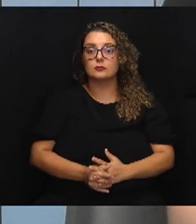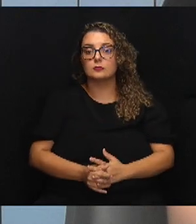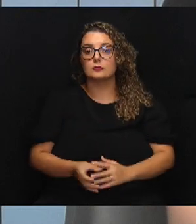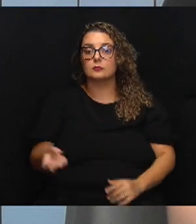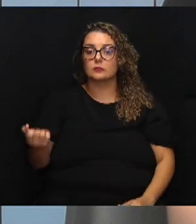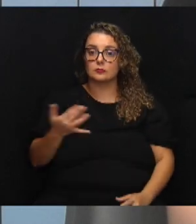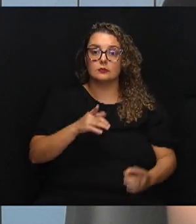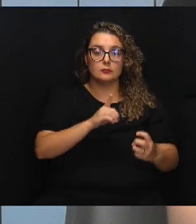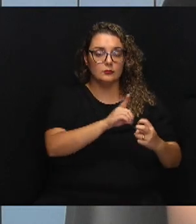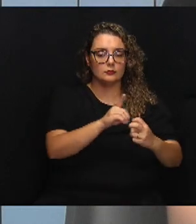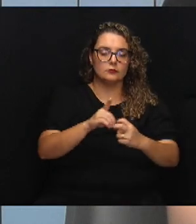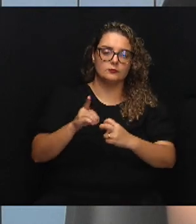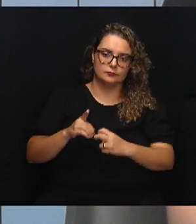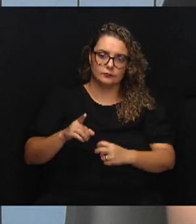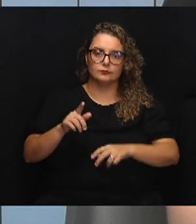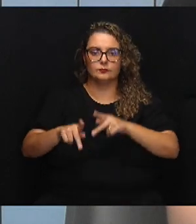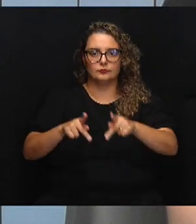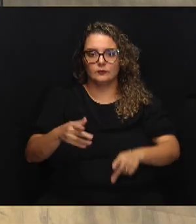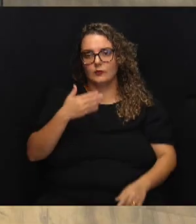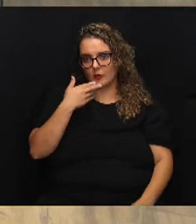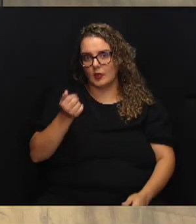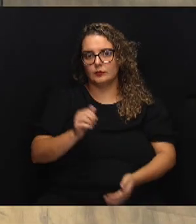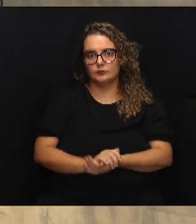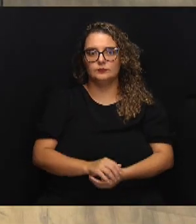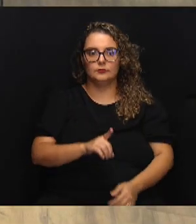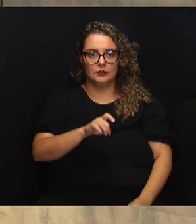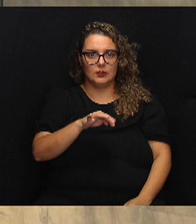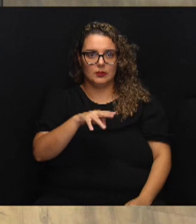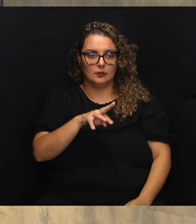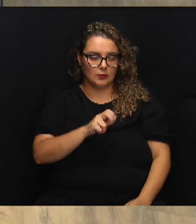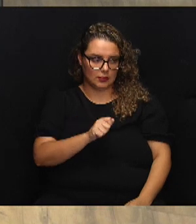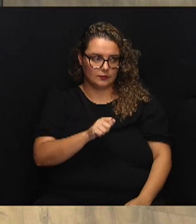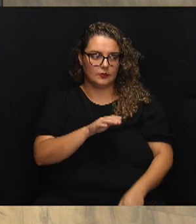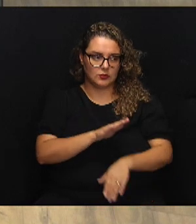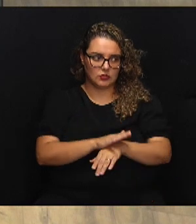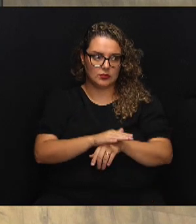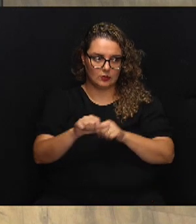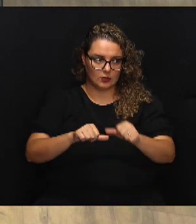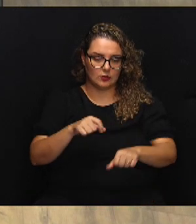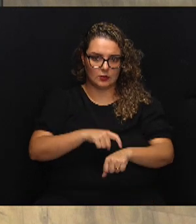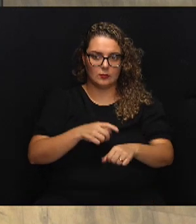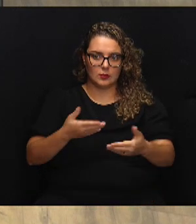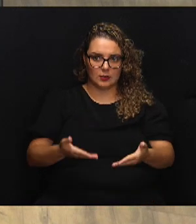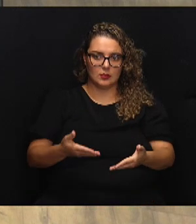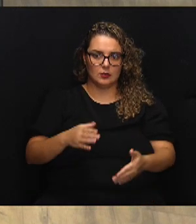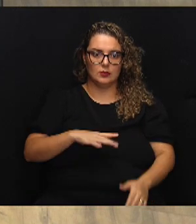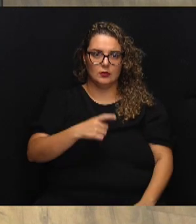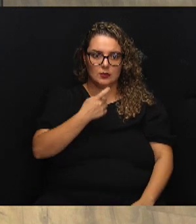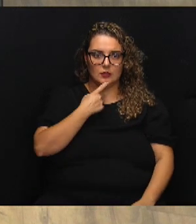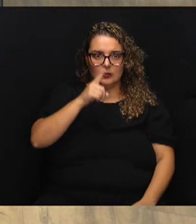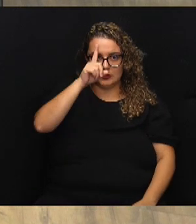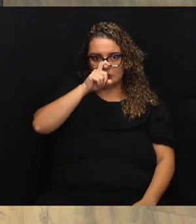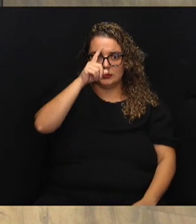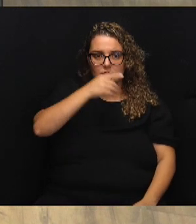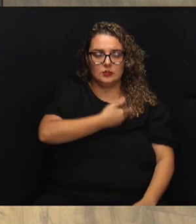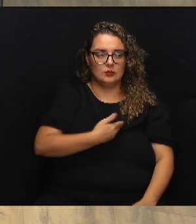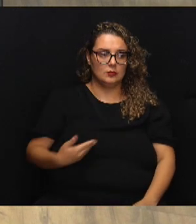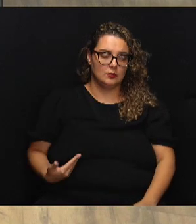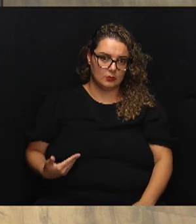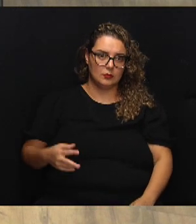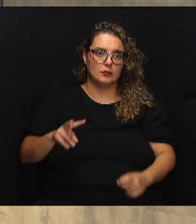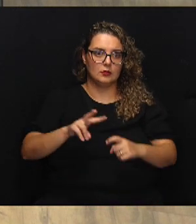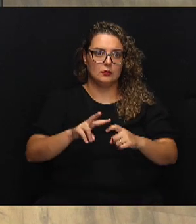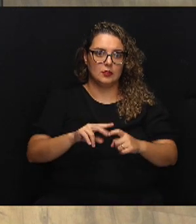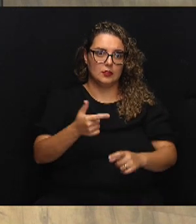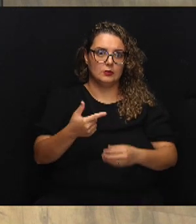mais atendimento tiver para a população, melhor. Débora, ajudaria a mudar o cenário aqui da cidade de Campinas, esse hospital público para as pessoas que muitas vezes não